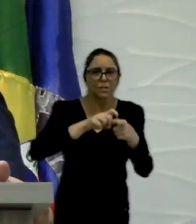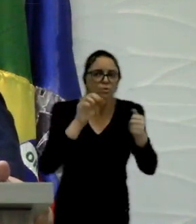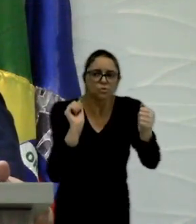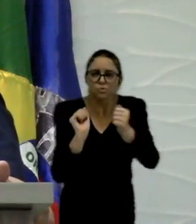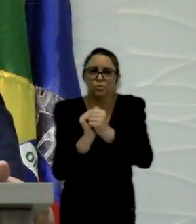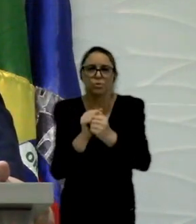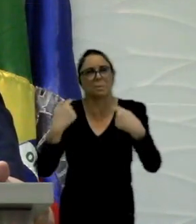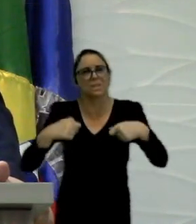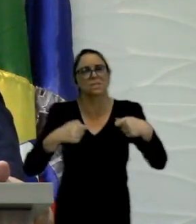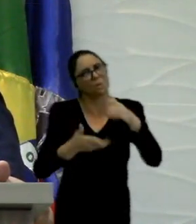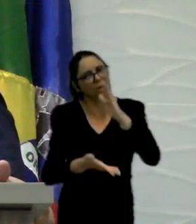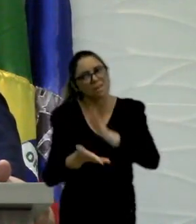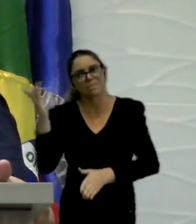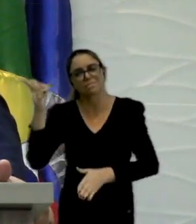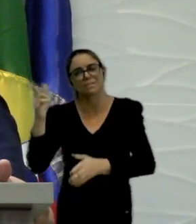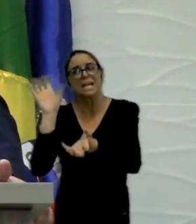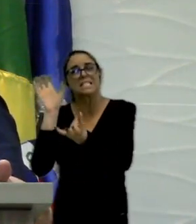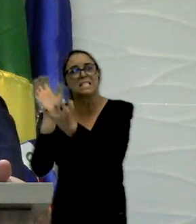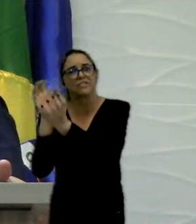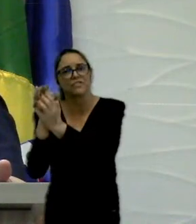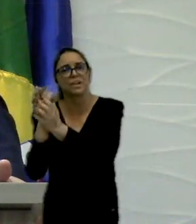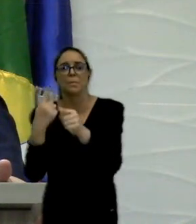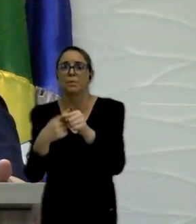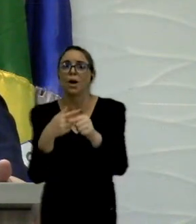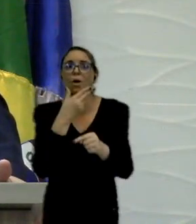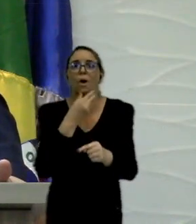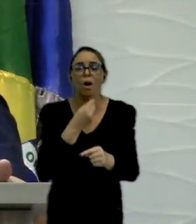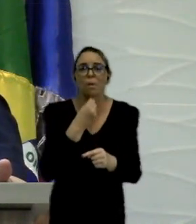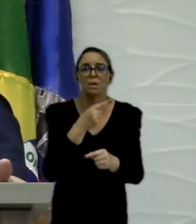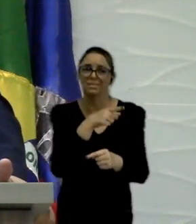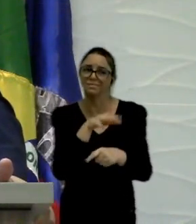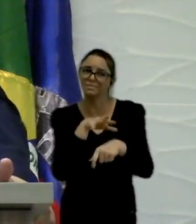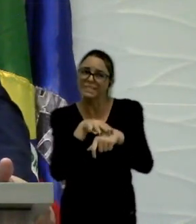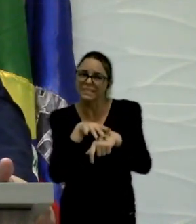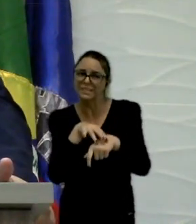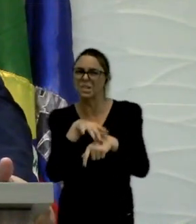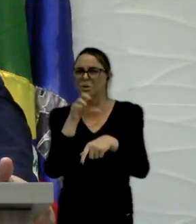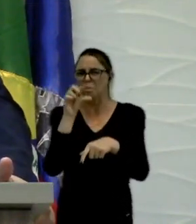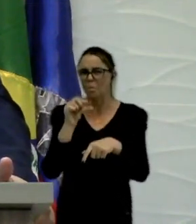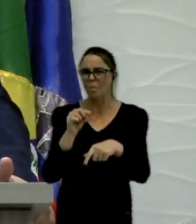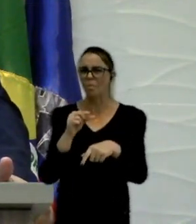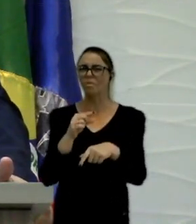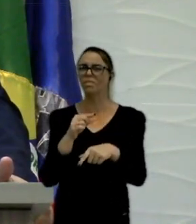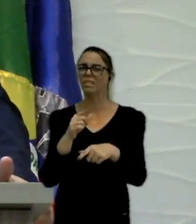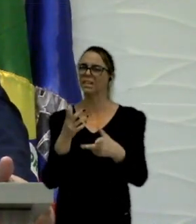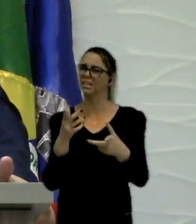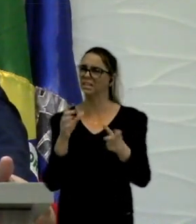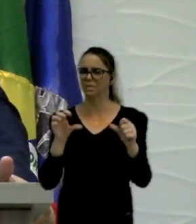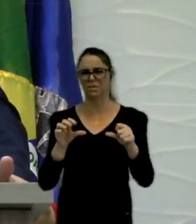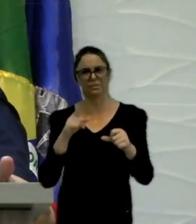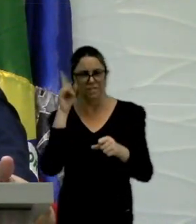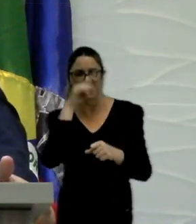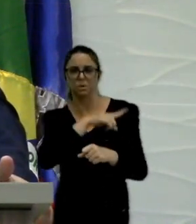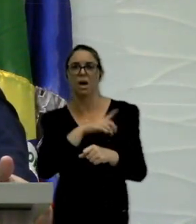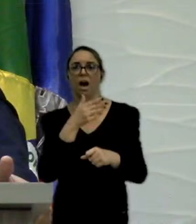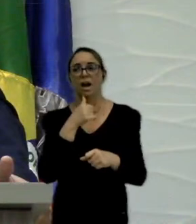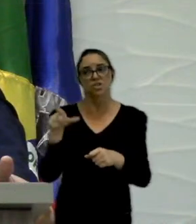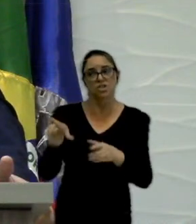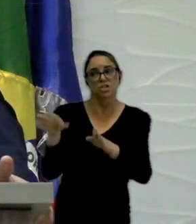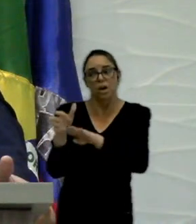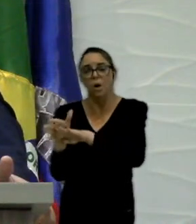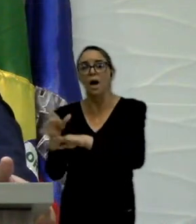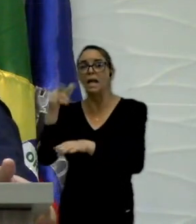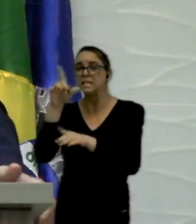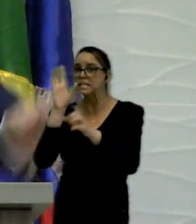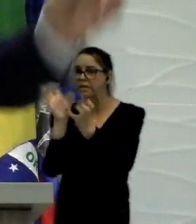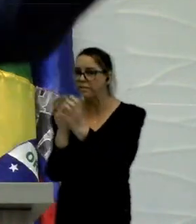para Recife, porque a saturação do senhorzinho estava baixa e o médico acompanhou. Chegando no Recife, o hospital atendeu o senhorzinho, pediu